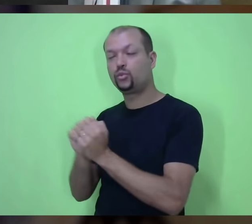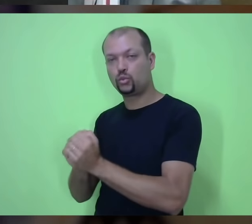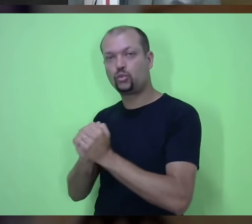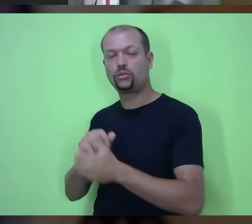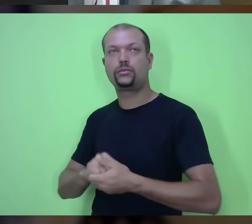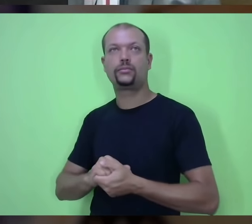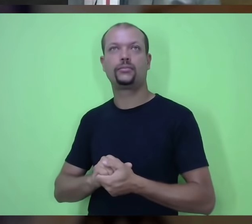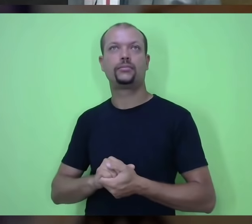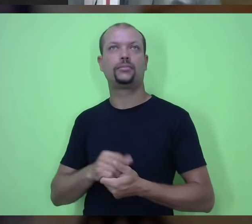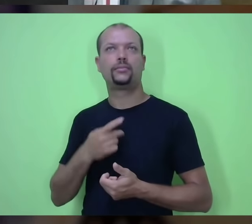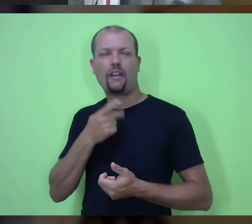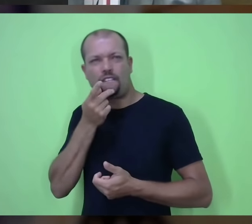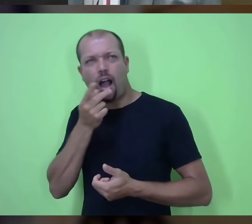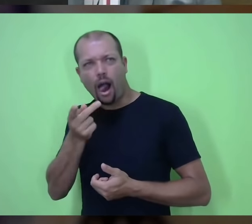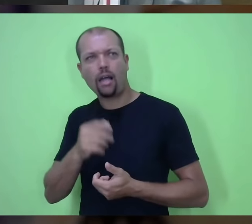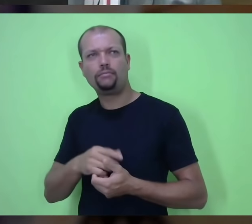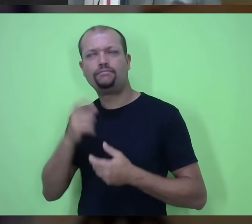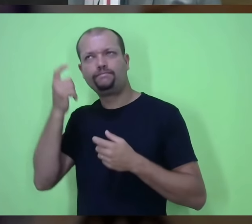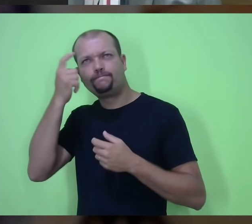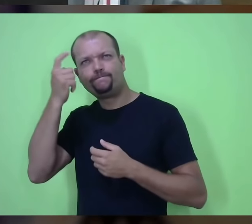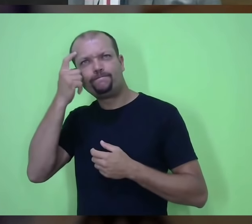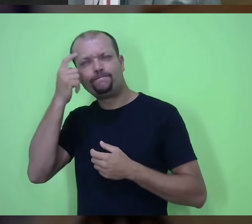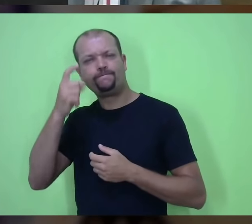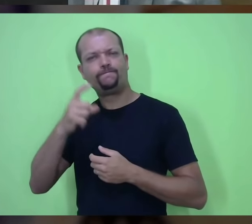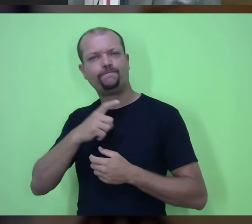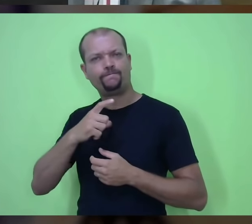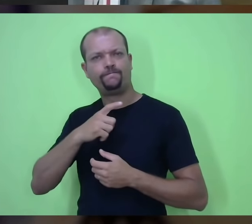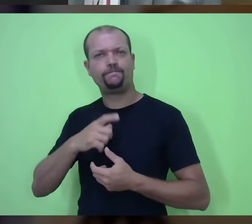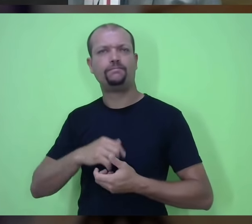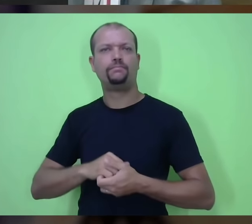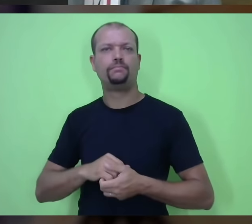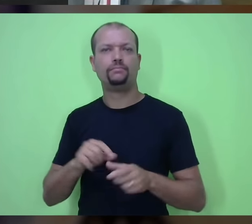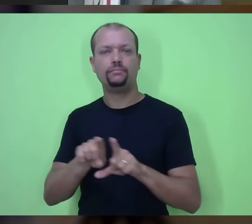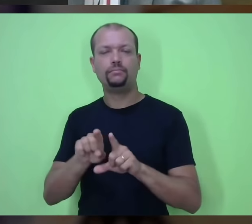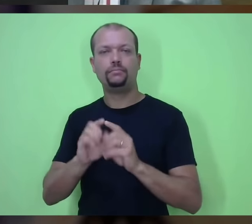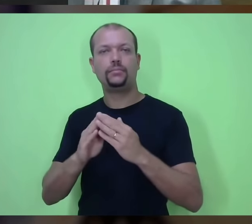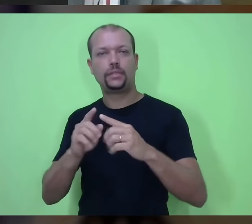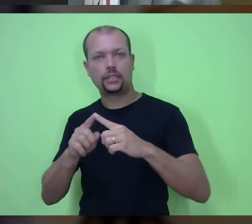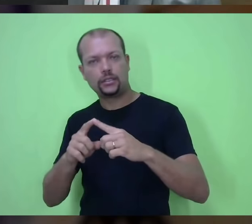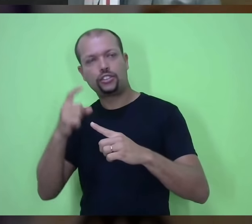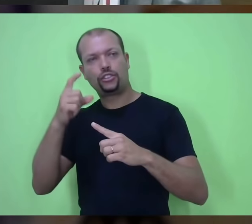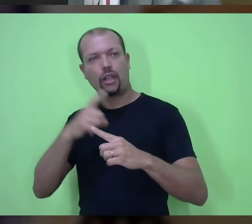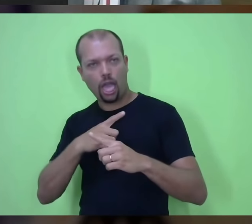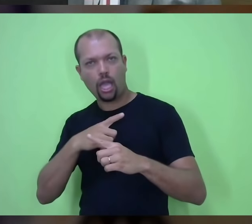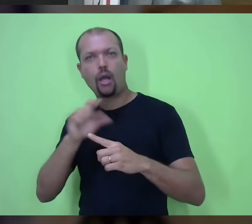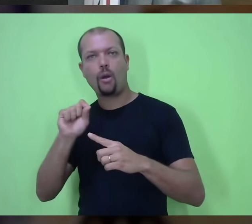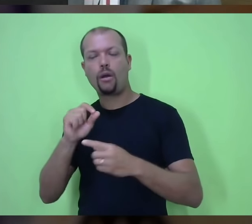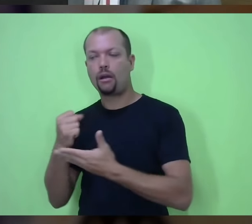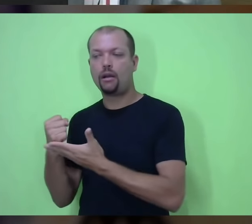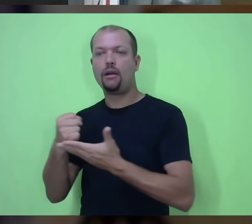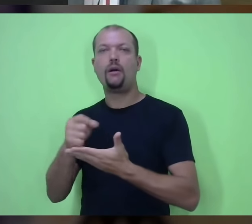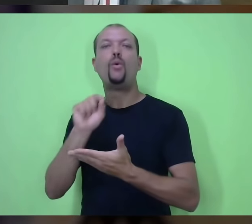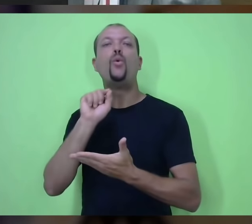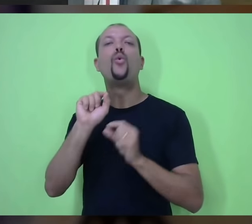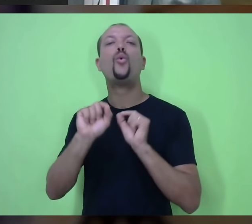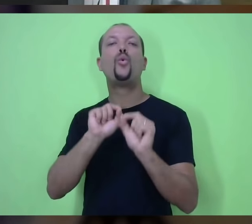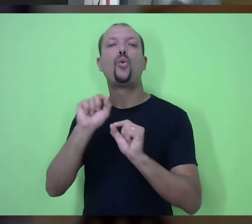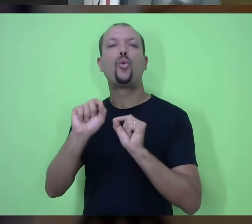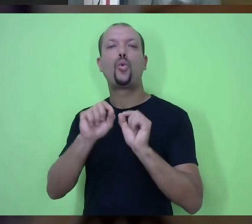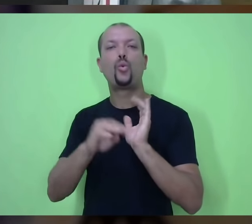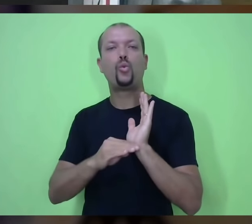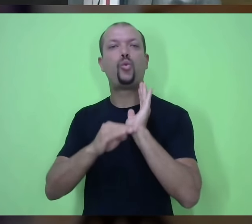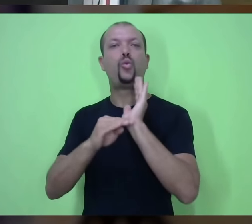A gente precisa valorizar essa preocupação que a igreja que teve, né, de trazer